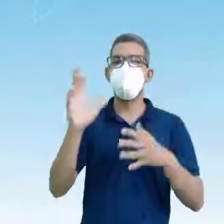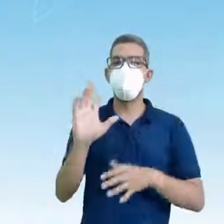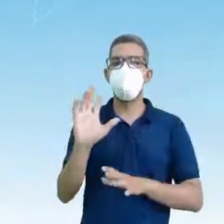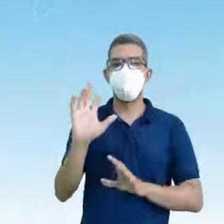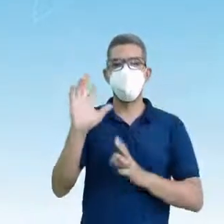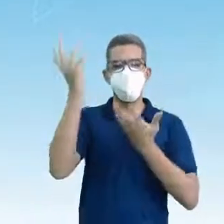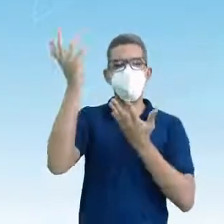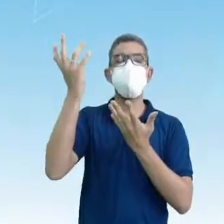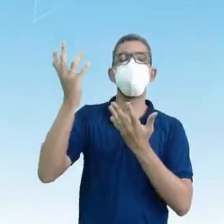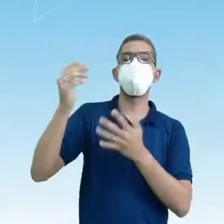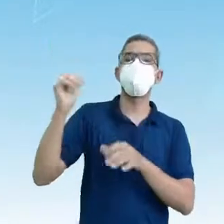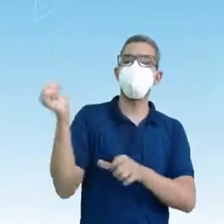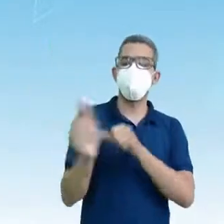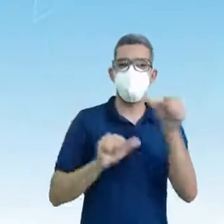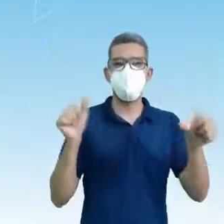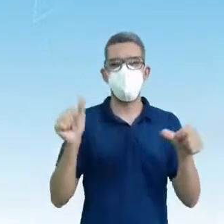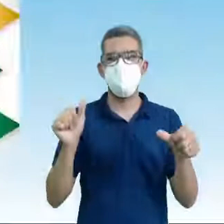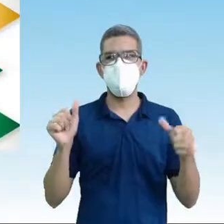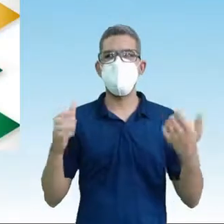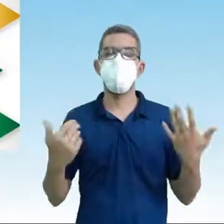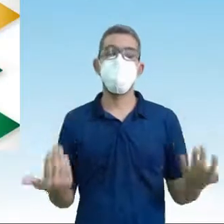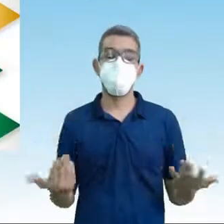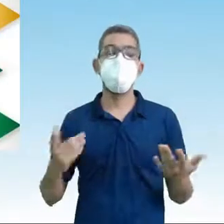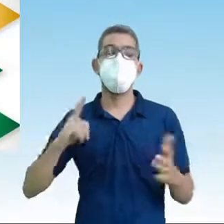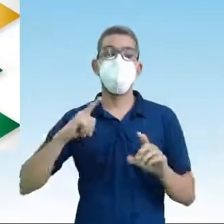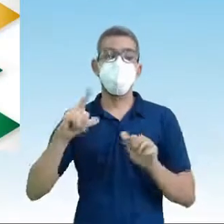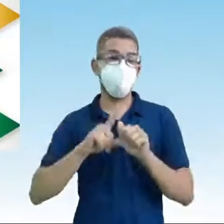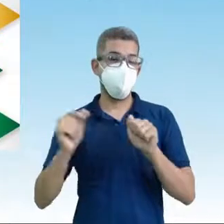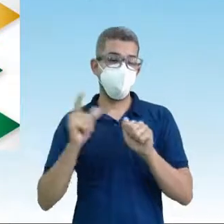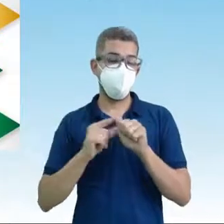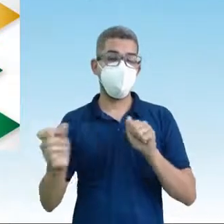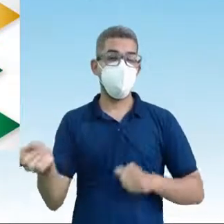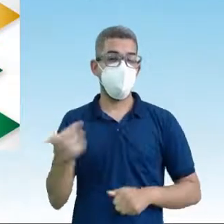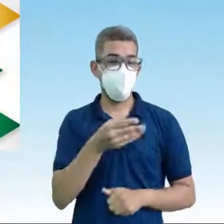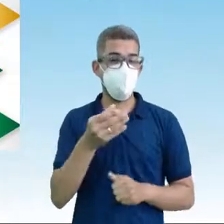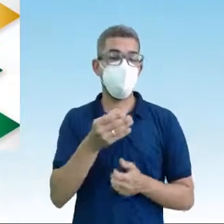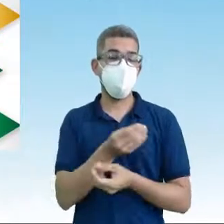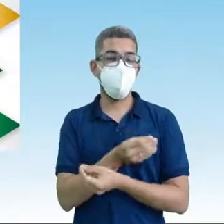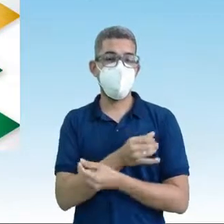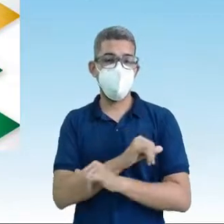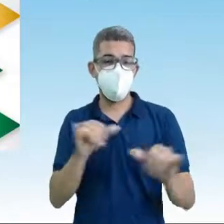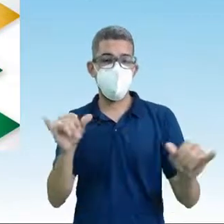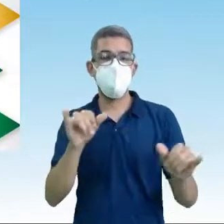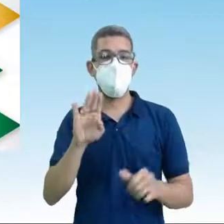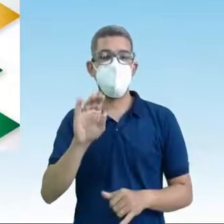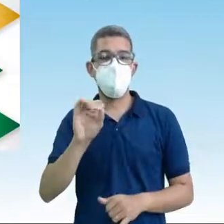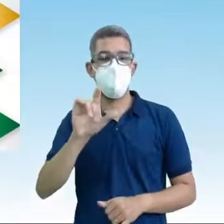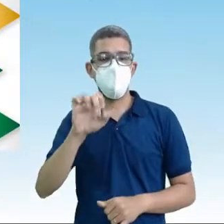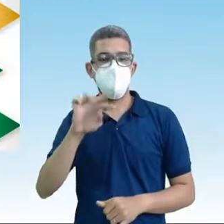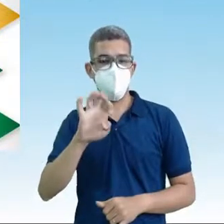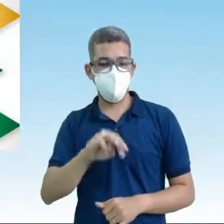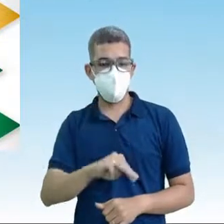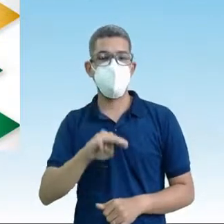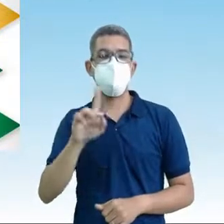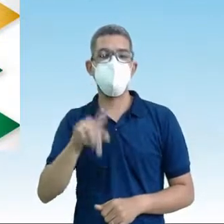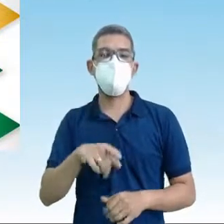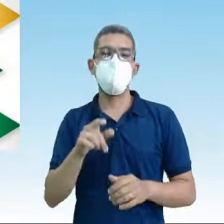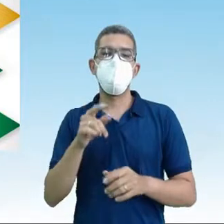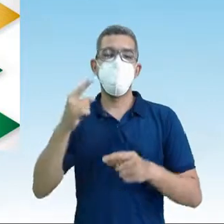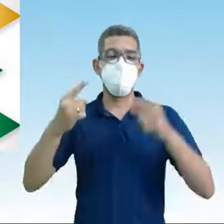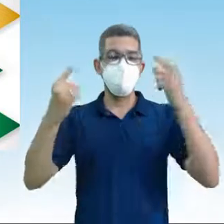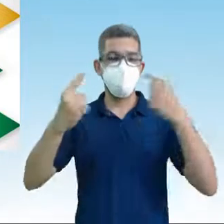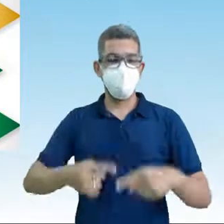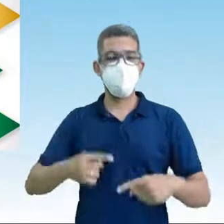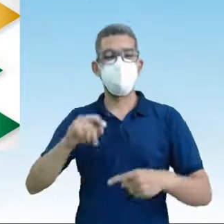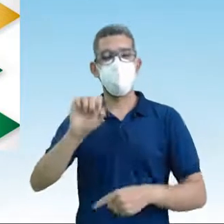de acordo com dados no artigo publicado na nova edição do Boletim Desafios ali da